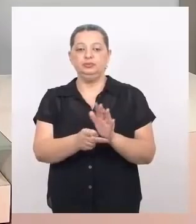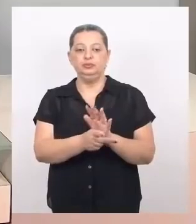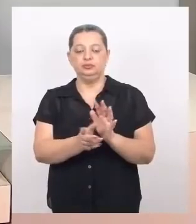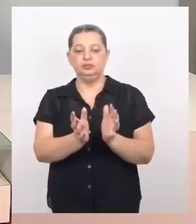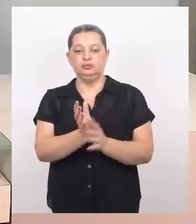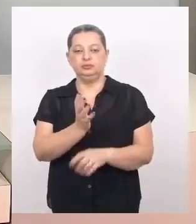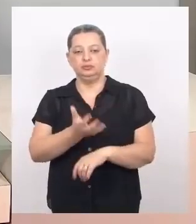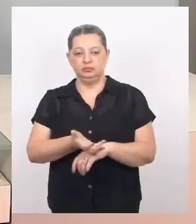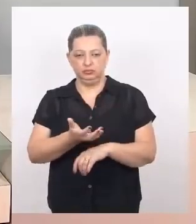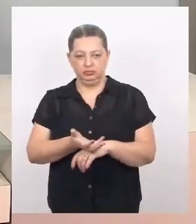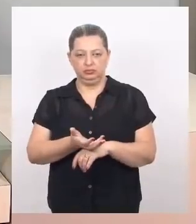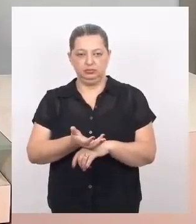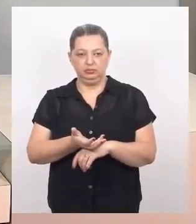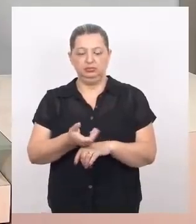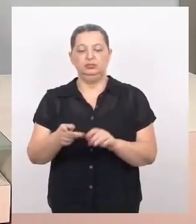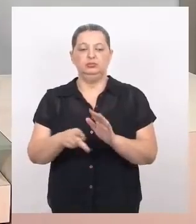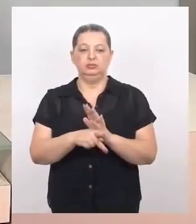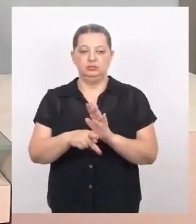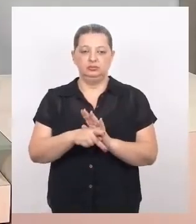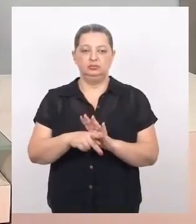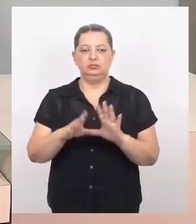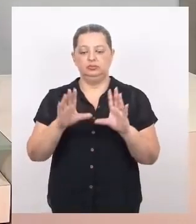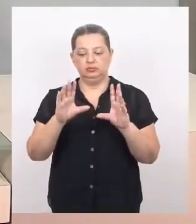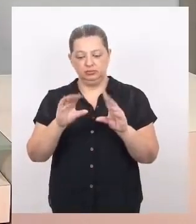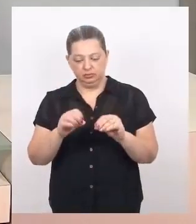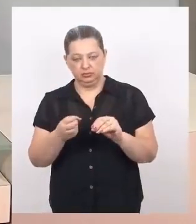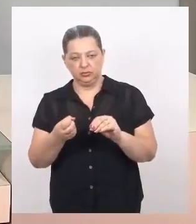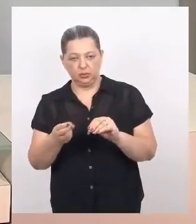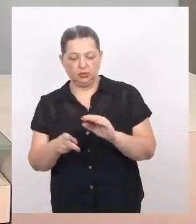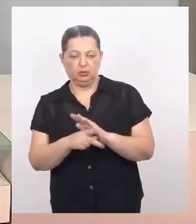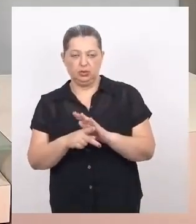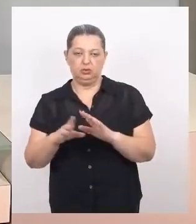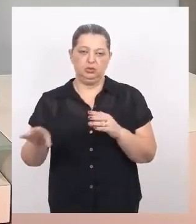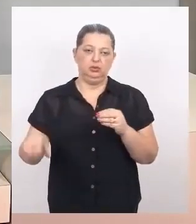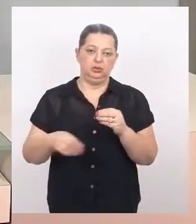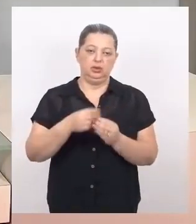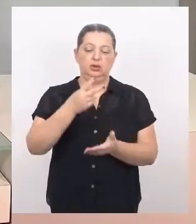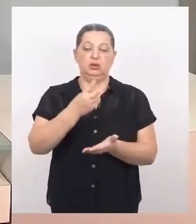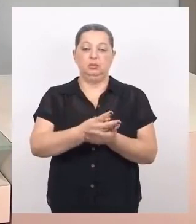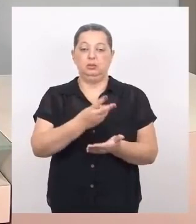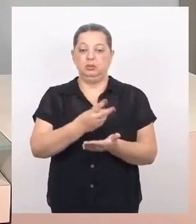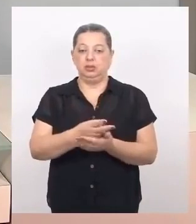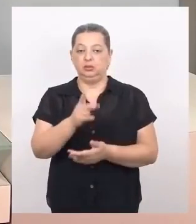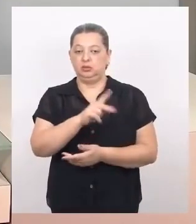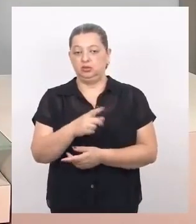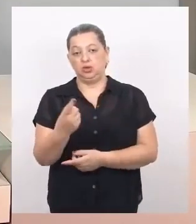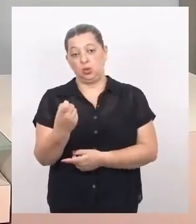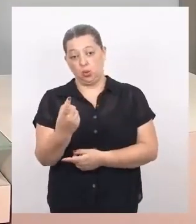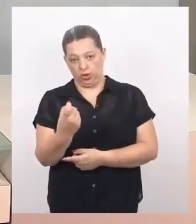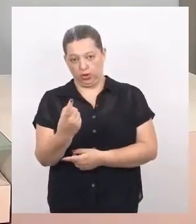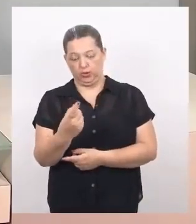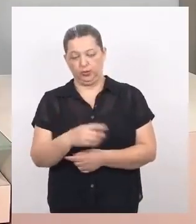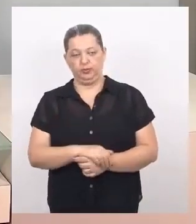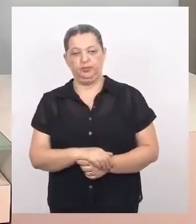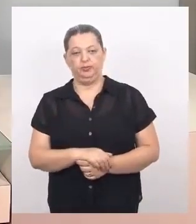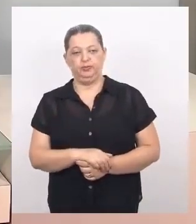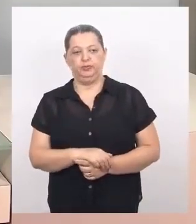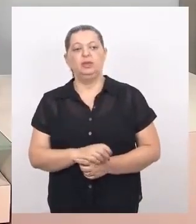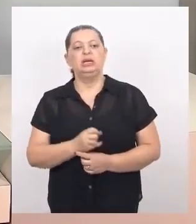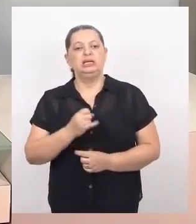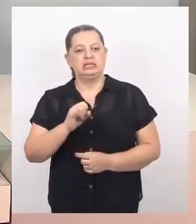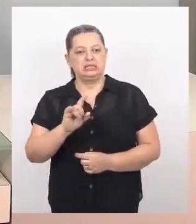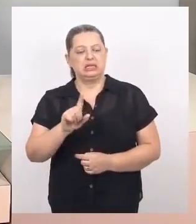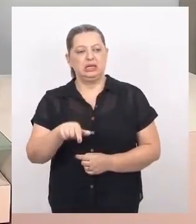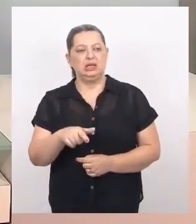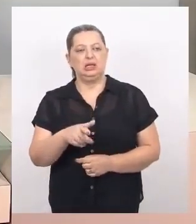aulas noturno e na expansão, quem pegará será um mesmo professor, um único professor, tá bom? Se é uma disciplina que